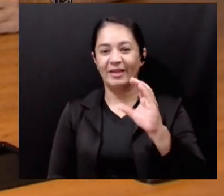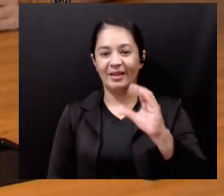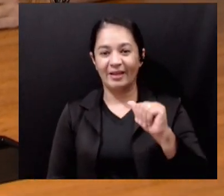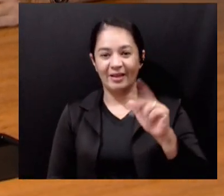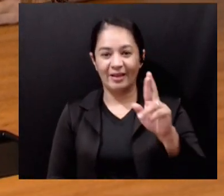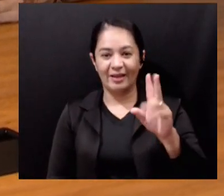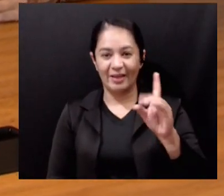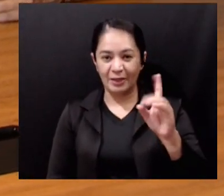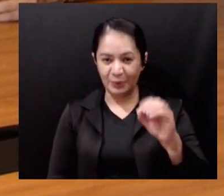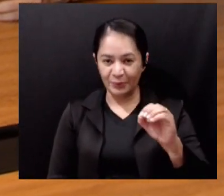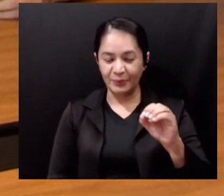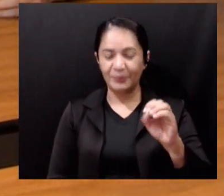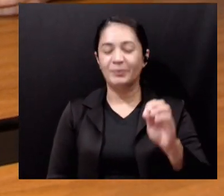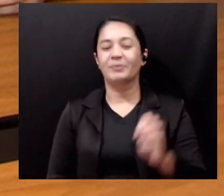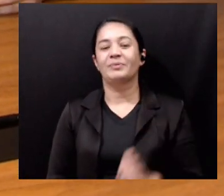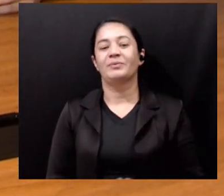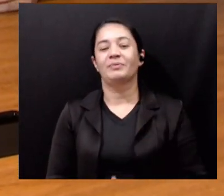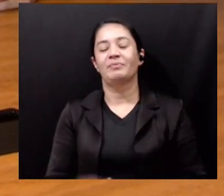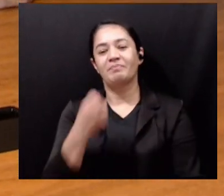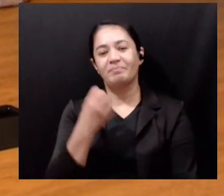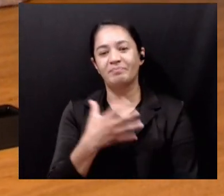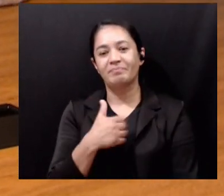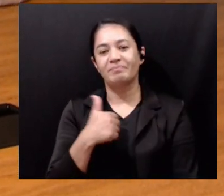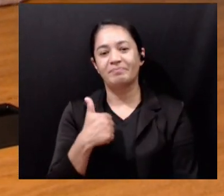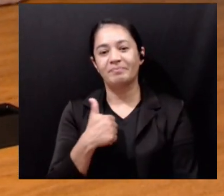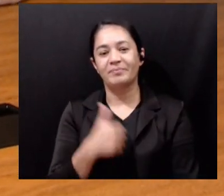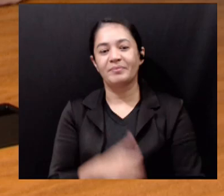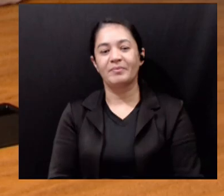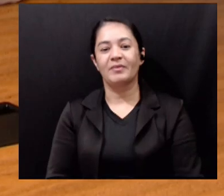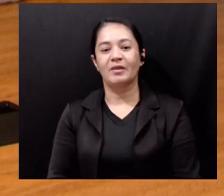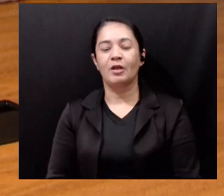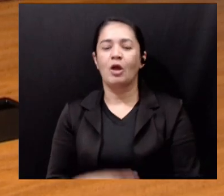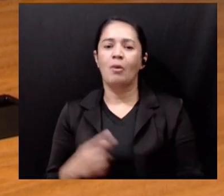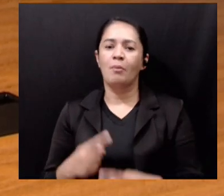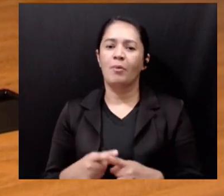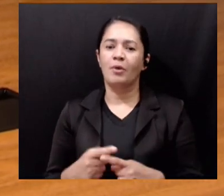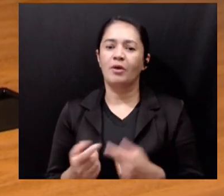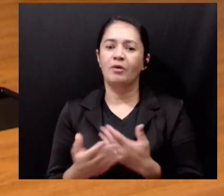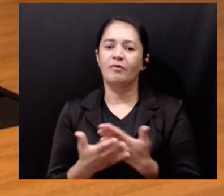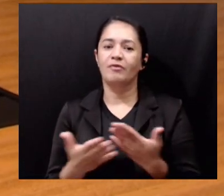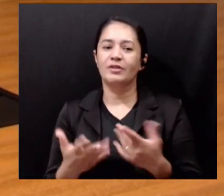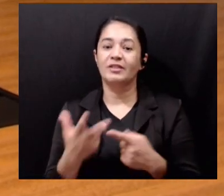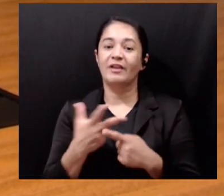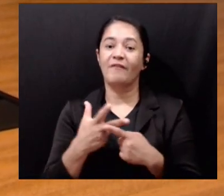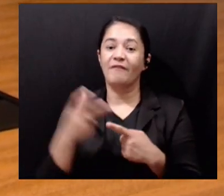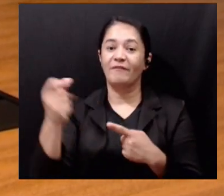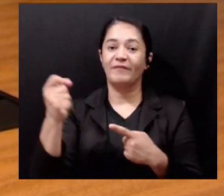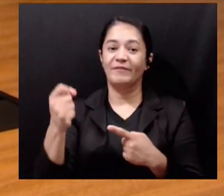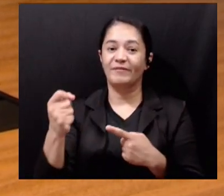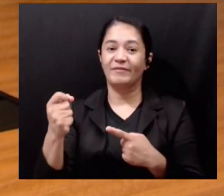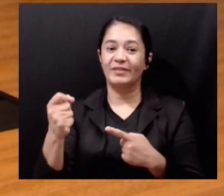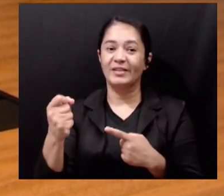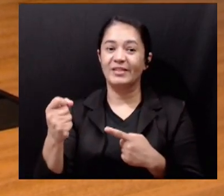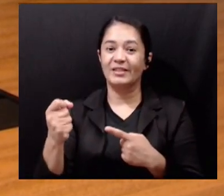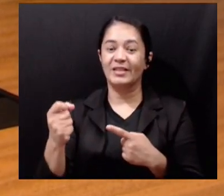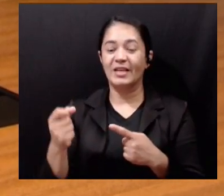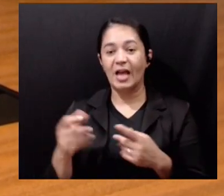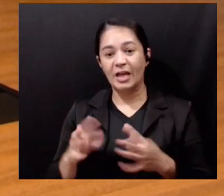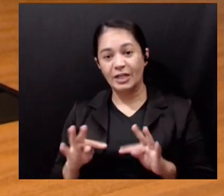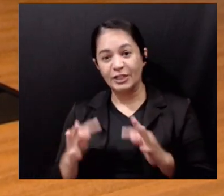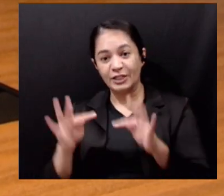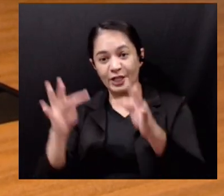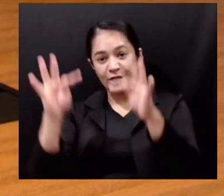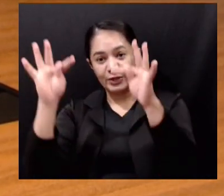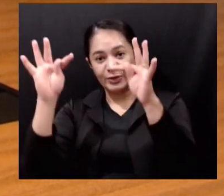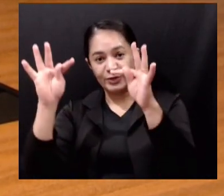Ricardo? Bom, vamos falar um pouquinho aí, porque vocês venceram na categoria Arte e Tecnologia. Conta um pouquinho mais sobre isso